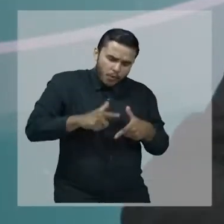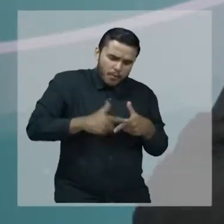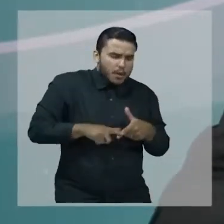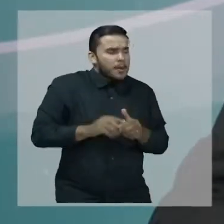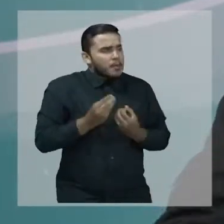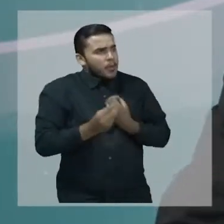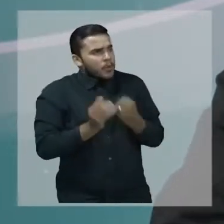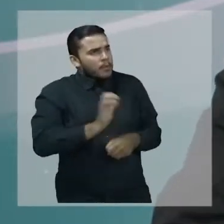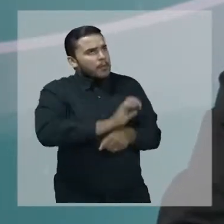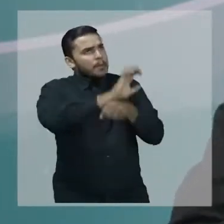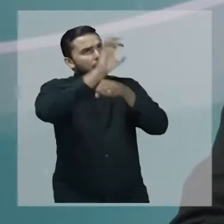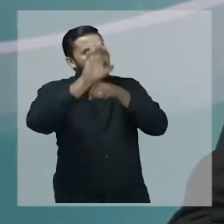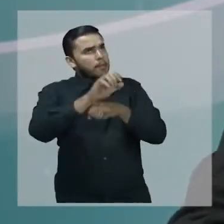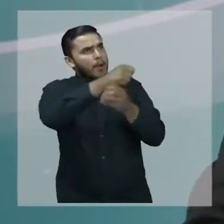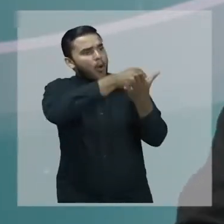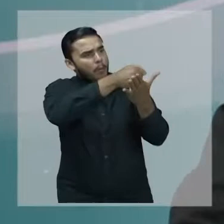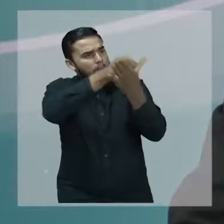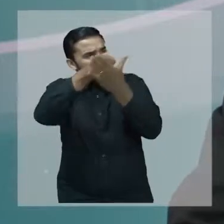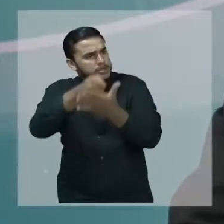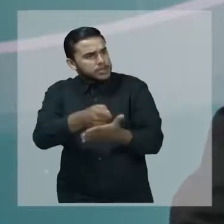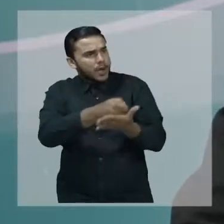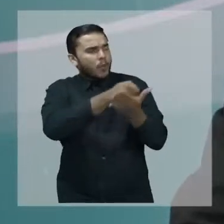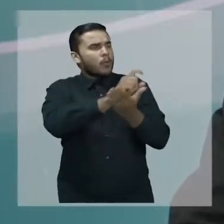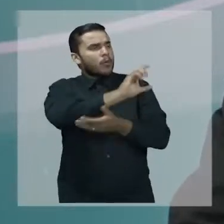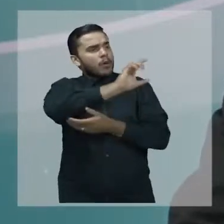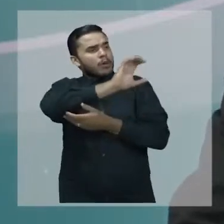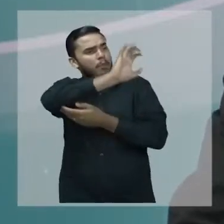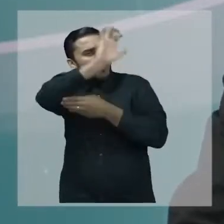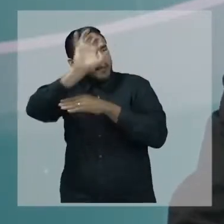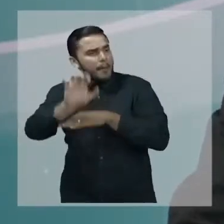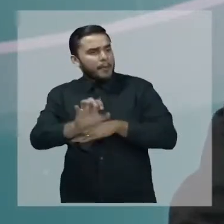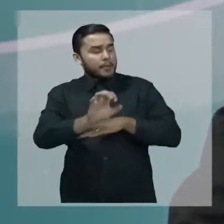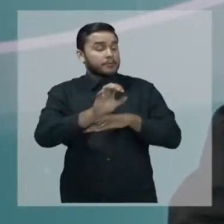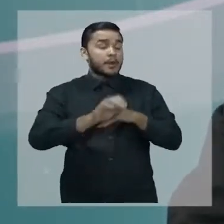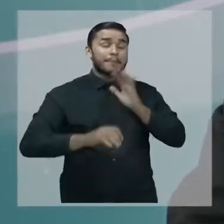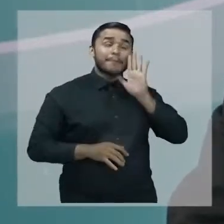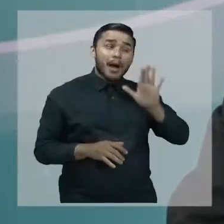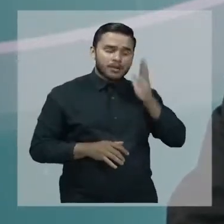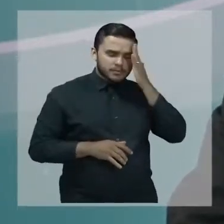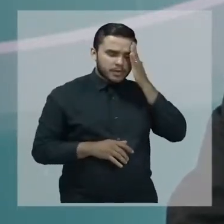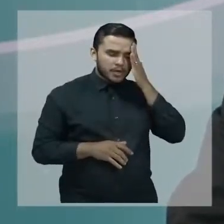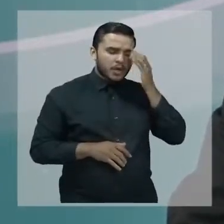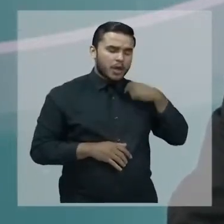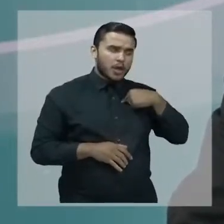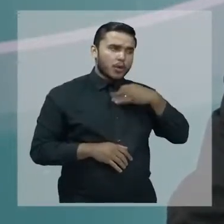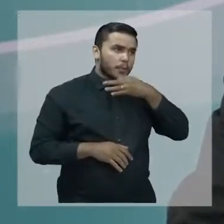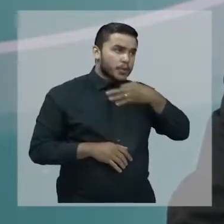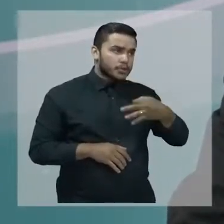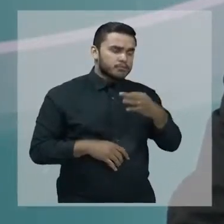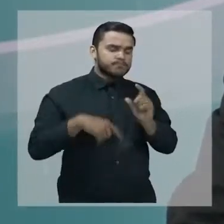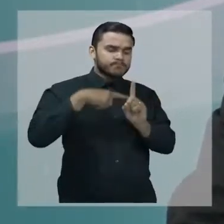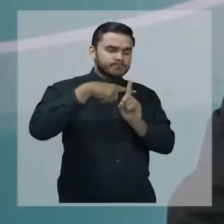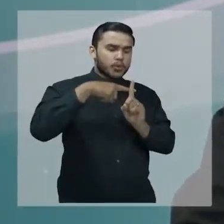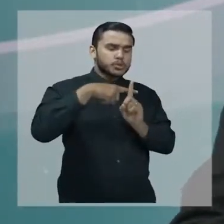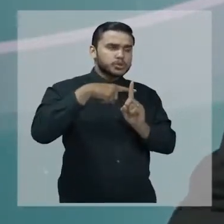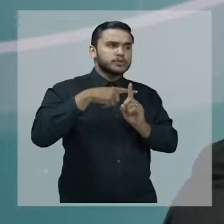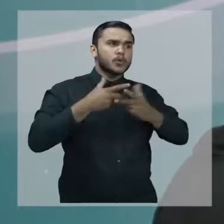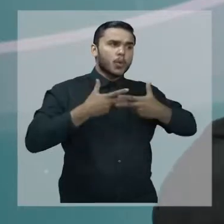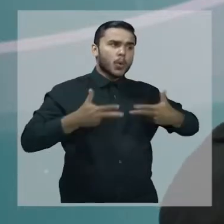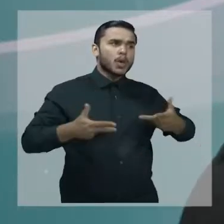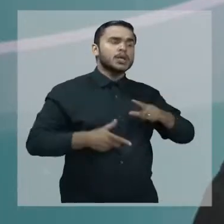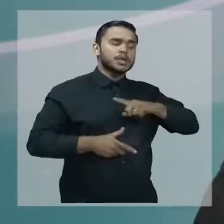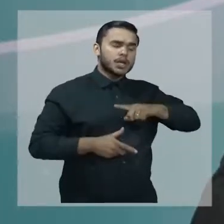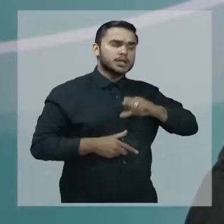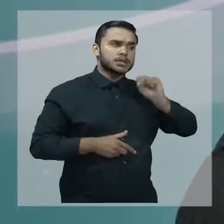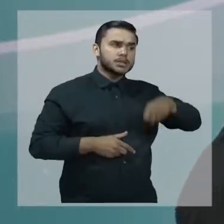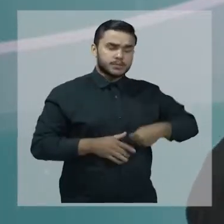lados negativos, mas eu creio que, na minha avaliação, o lado positivo, ou seja, fala muito mais alto. Eu digo